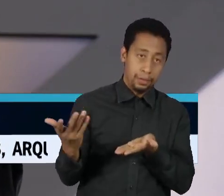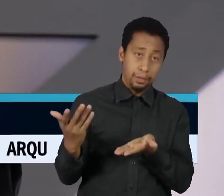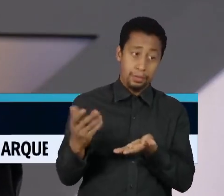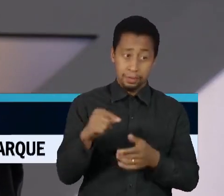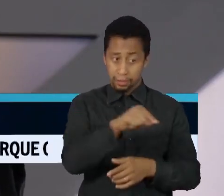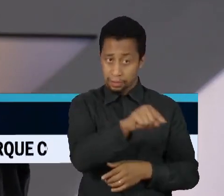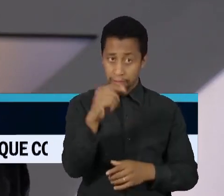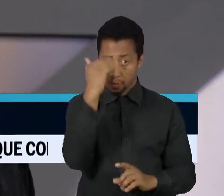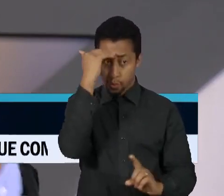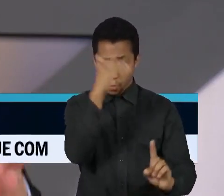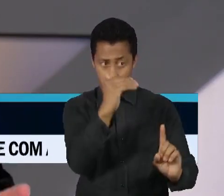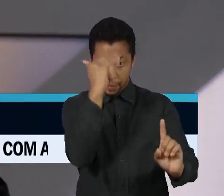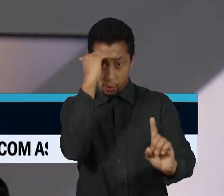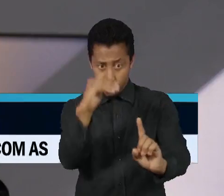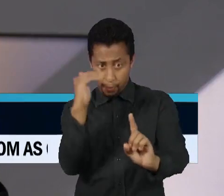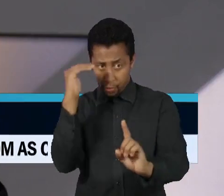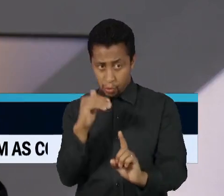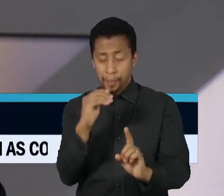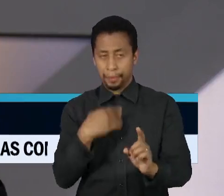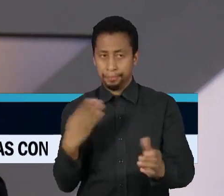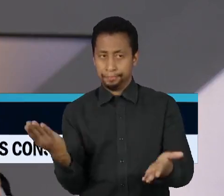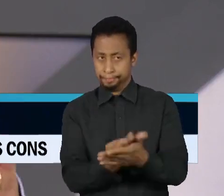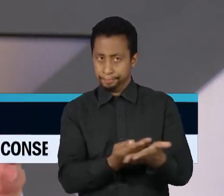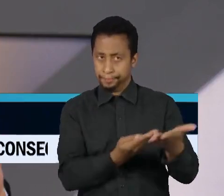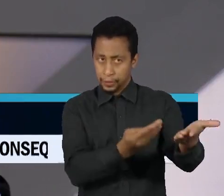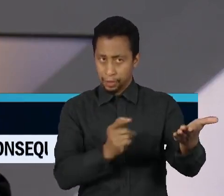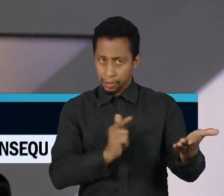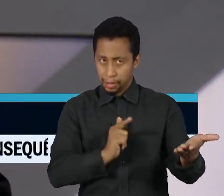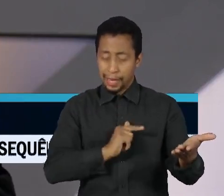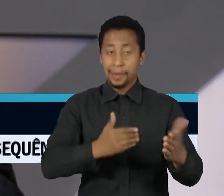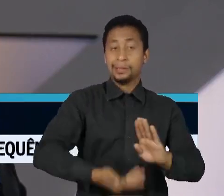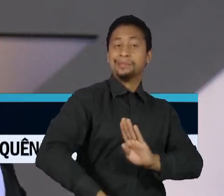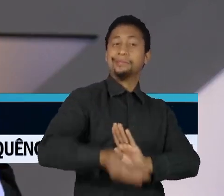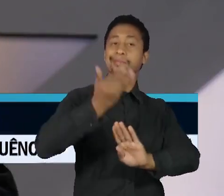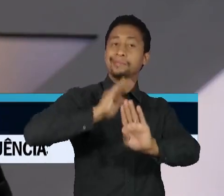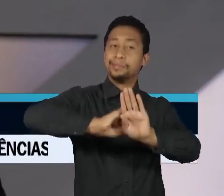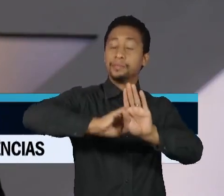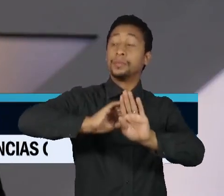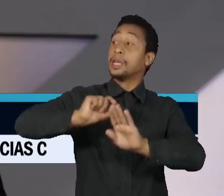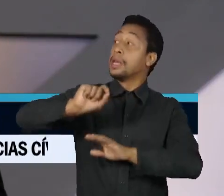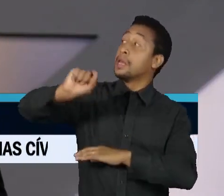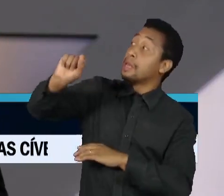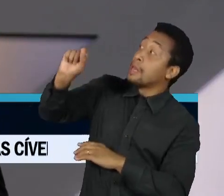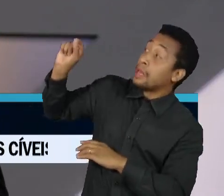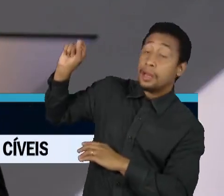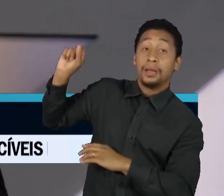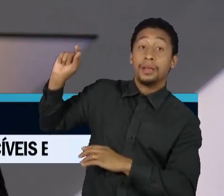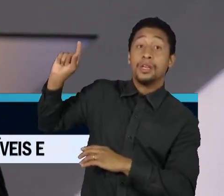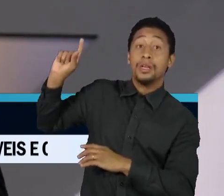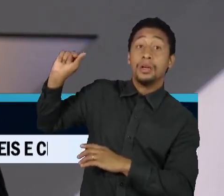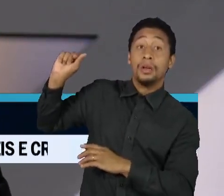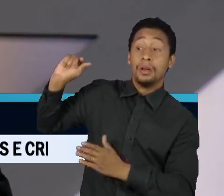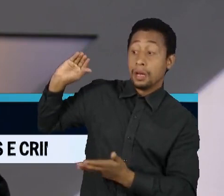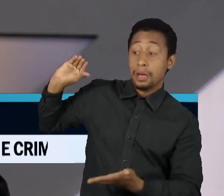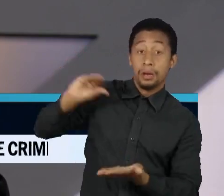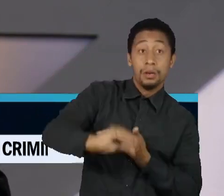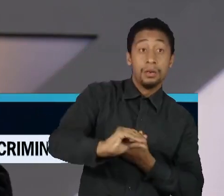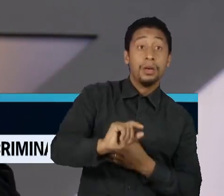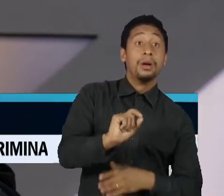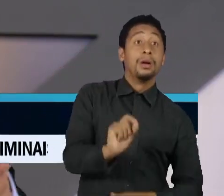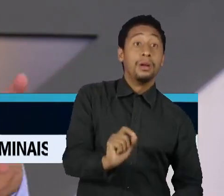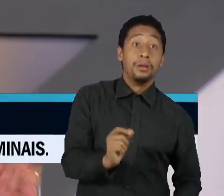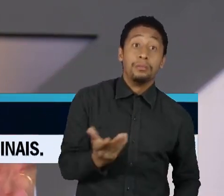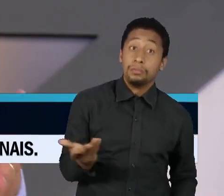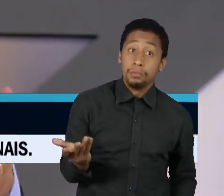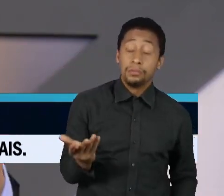agora que você processados devido processo legal mas quem financiou e como é um